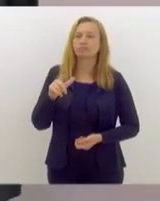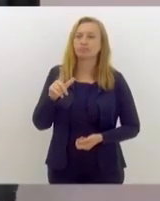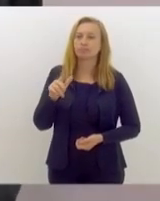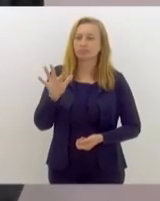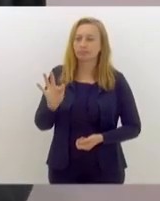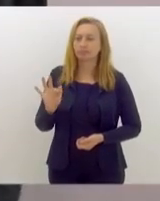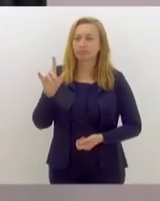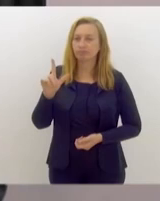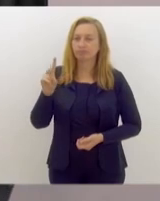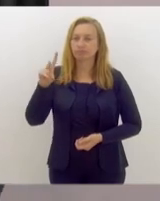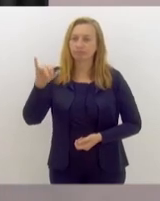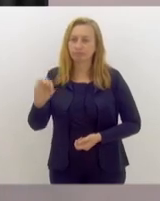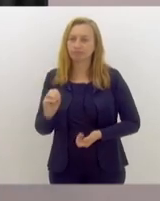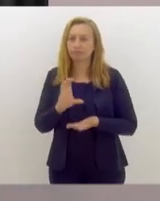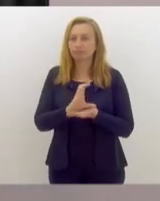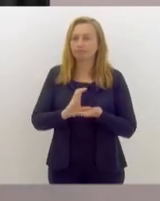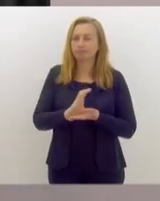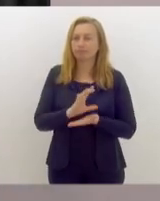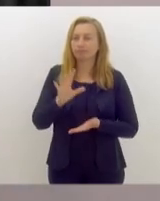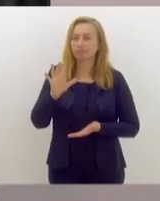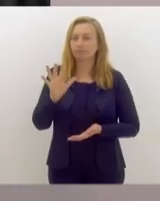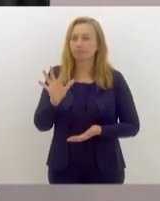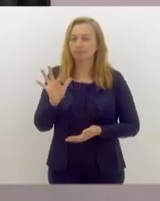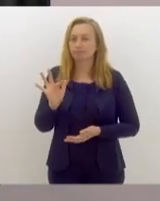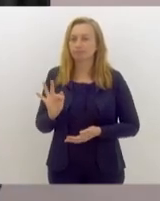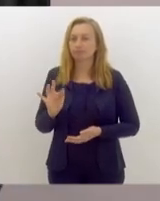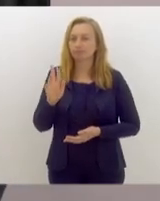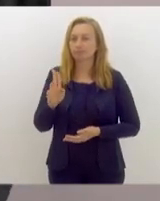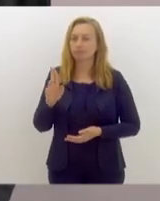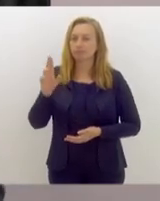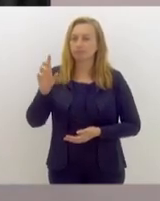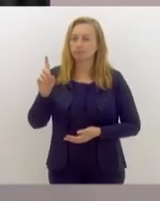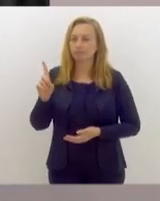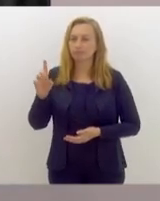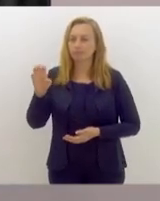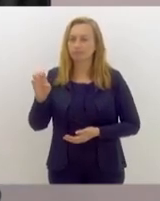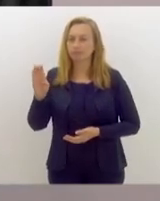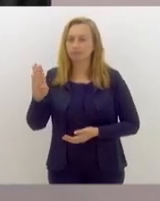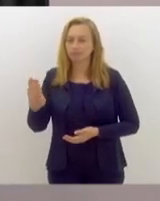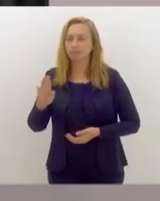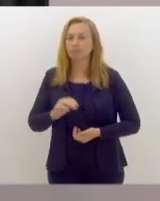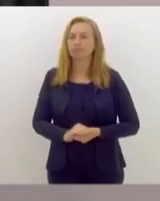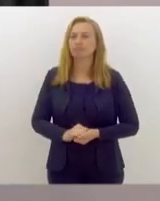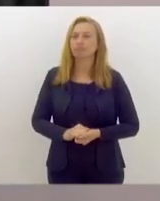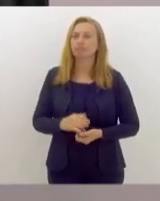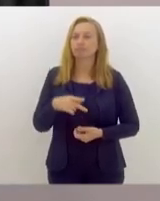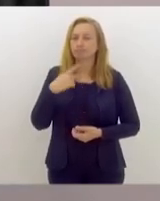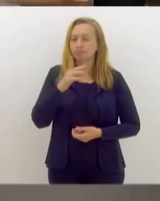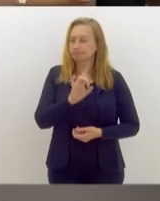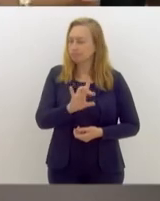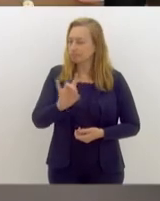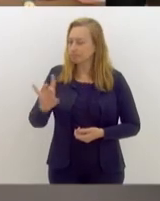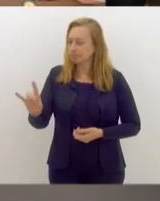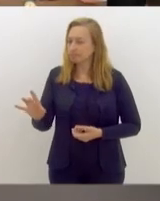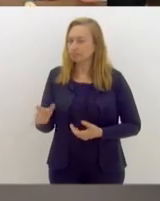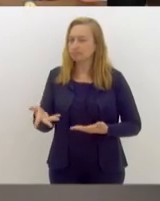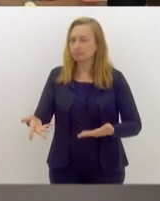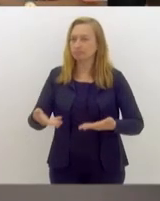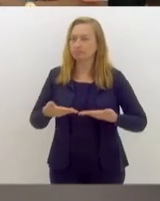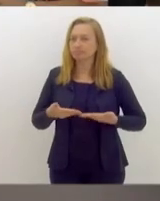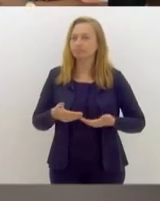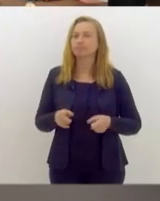Fundeb, e vou registrando as presenças aqui ao longo da audiência, fazendo, né, intercalando as falas dos nossos convidados com as